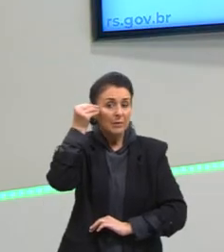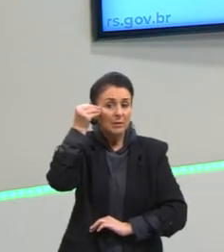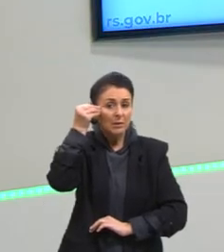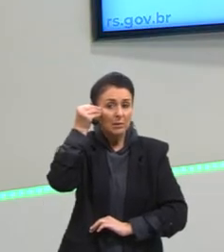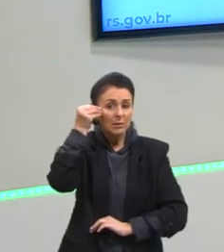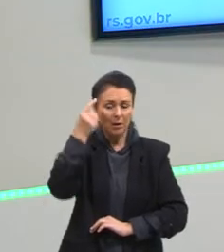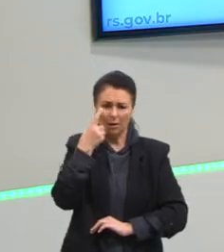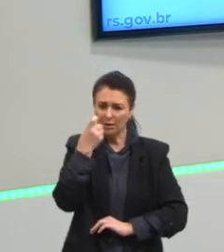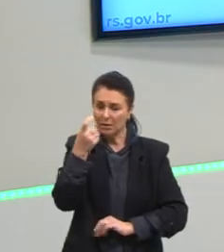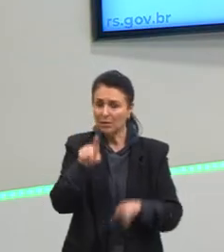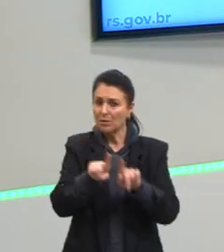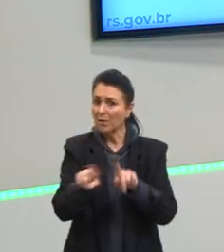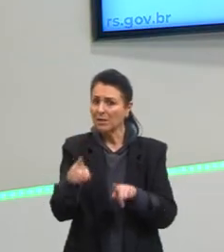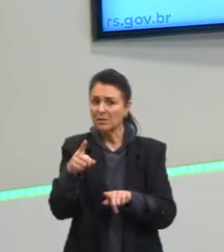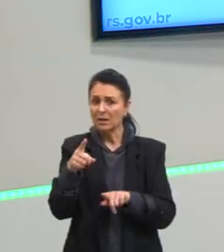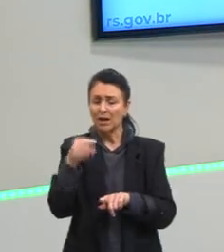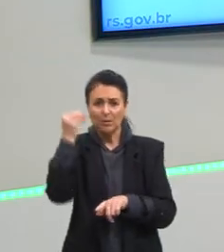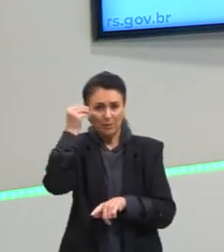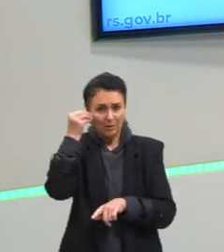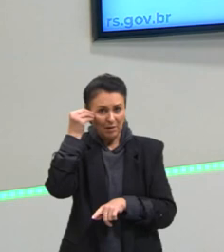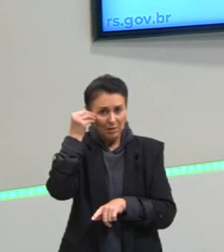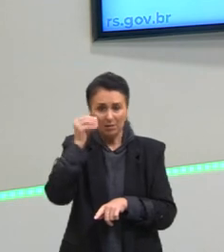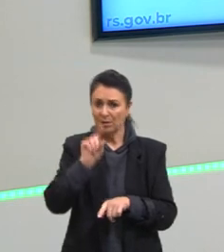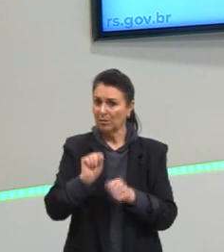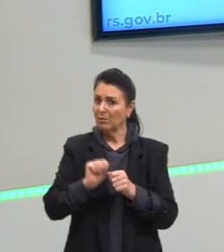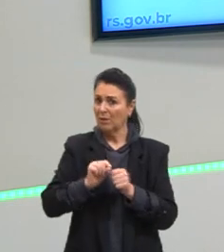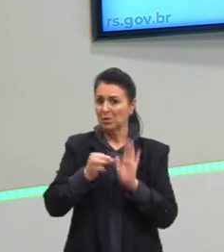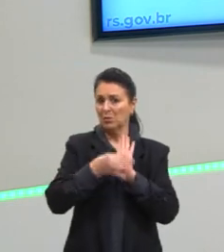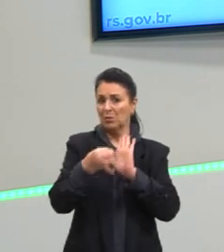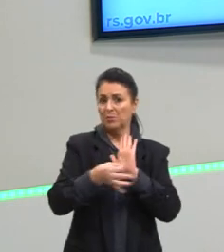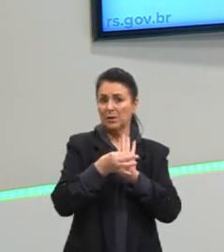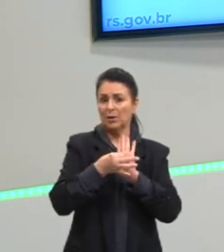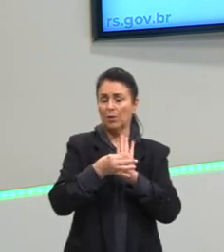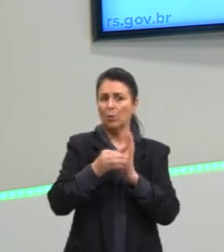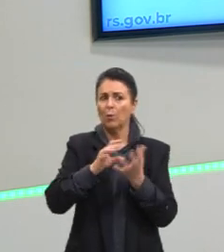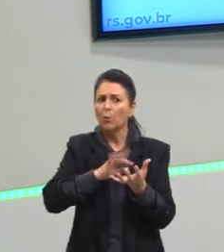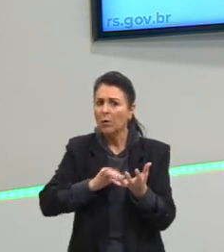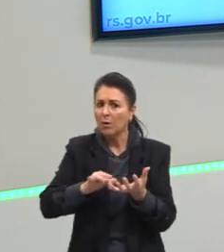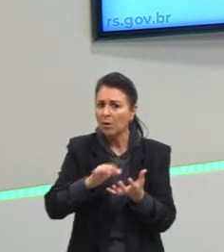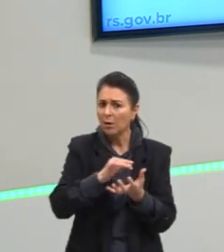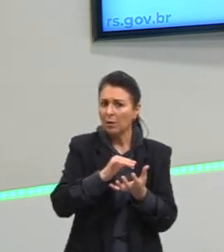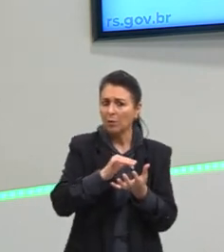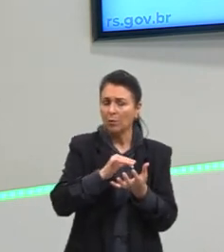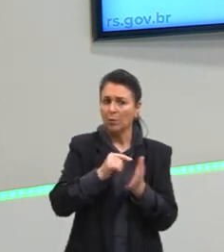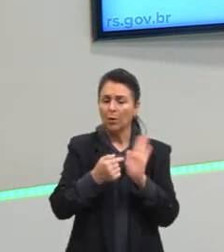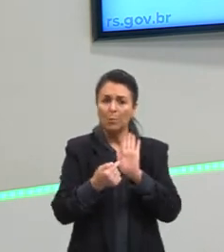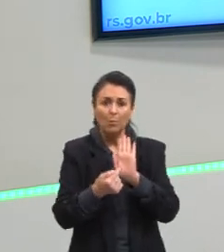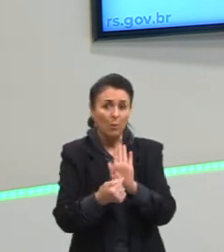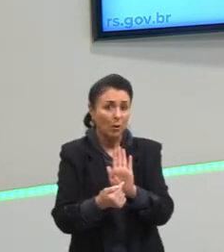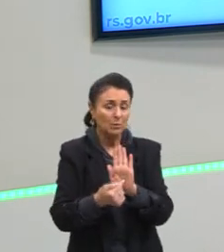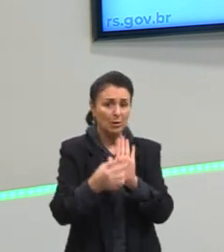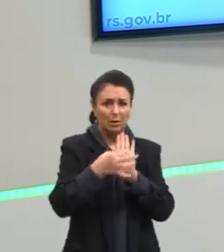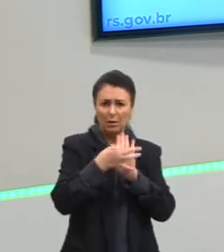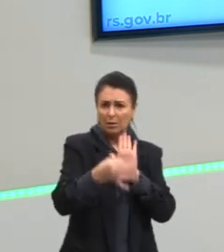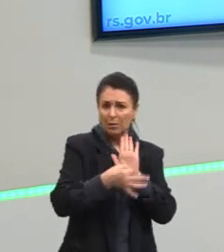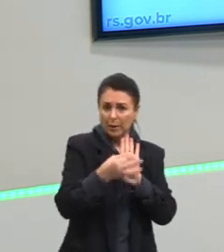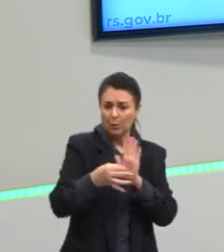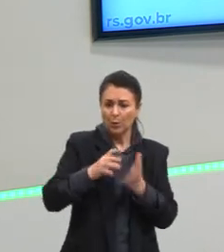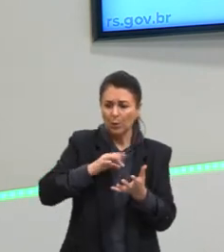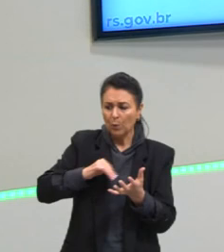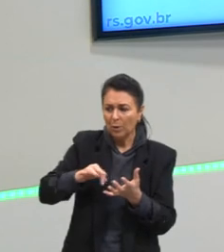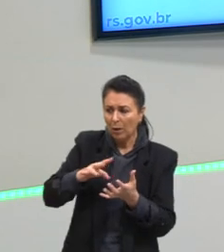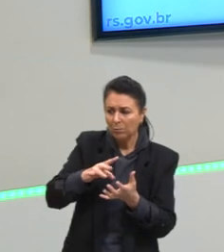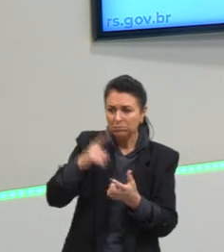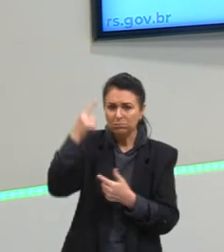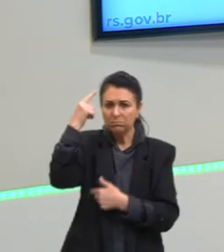interessante mas experiência nos fala opinião o cálculo por são demonstrados por argumento a indo cálculo está